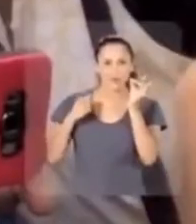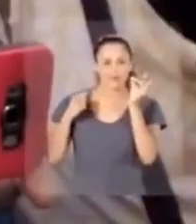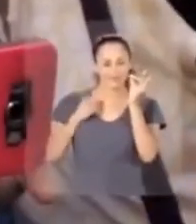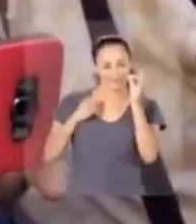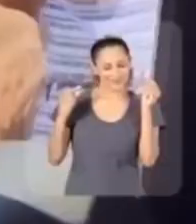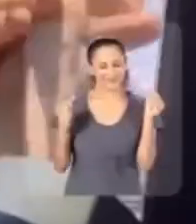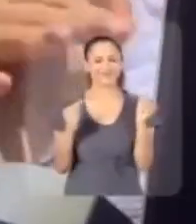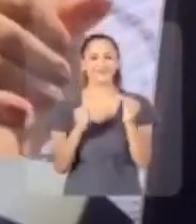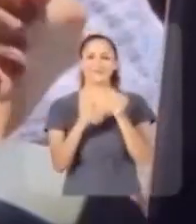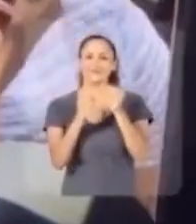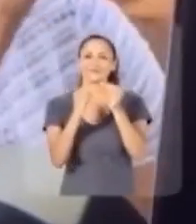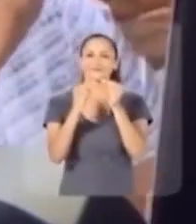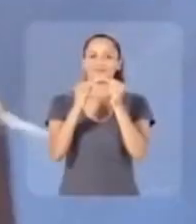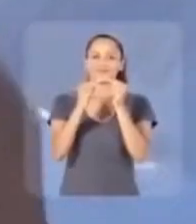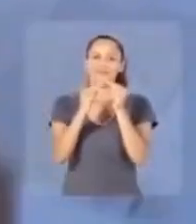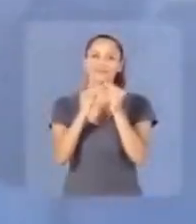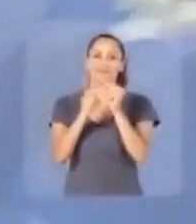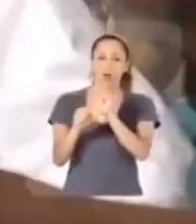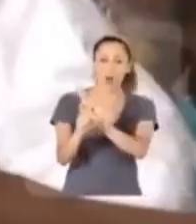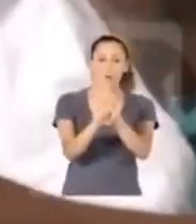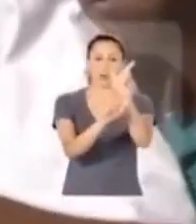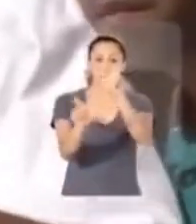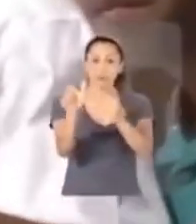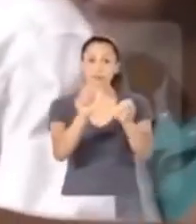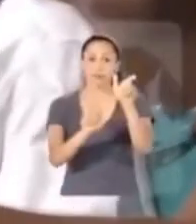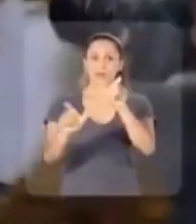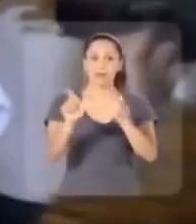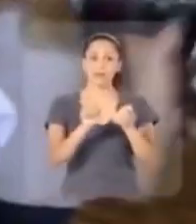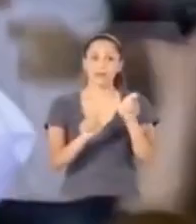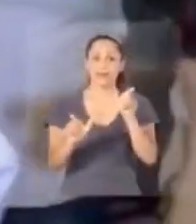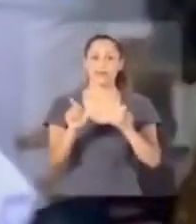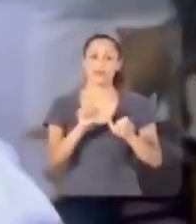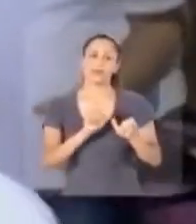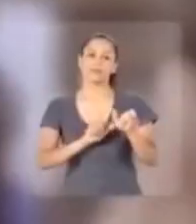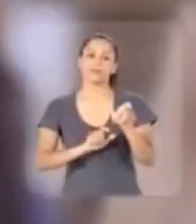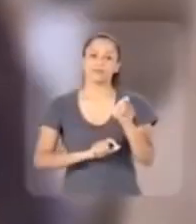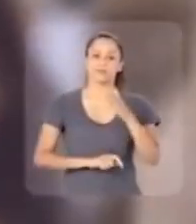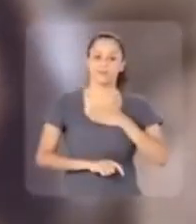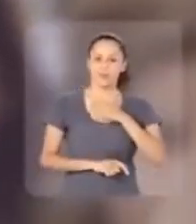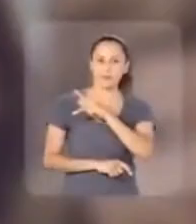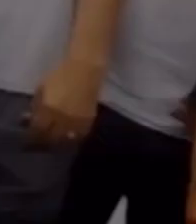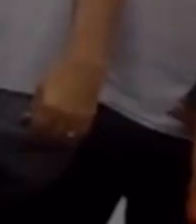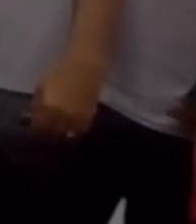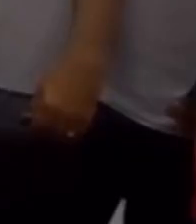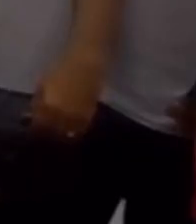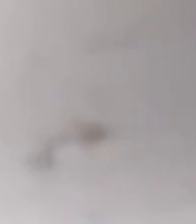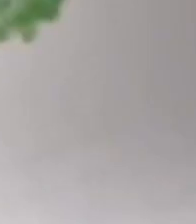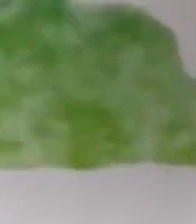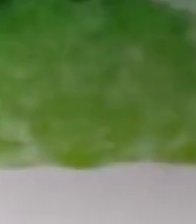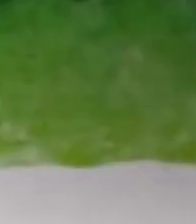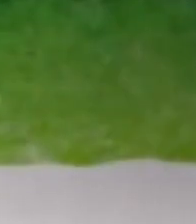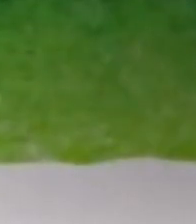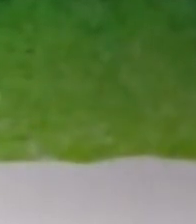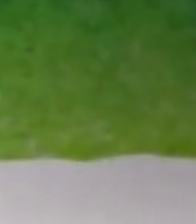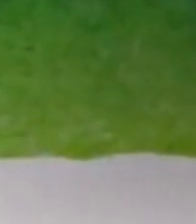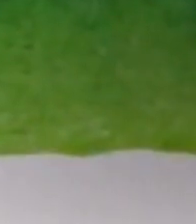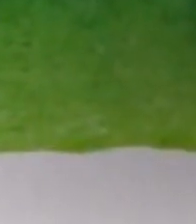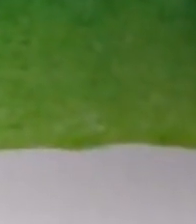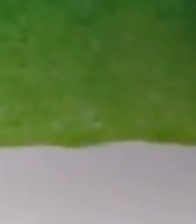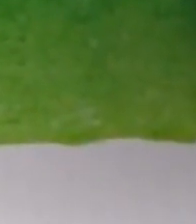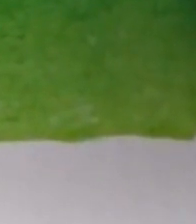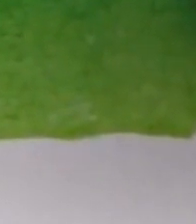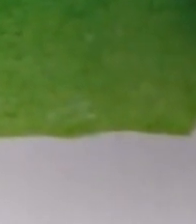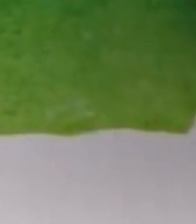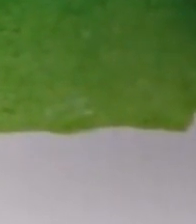Geraldo é cabeça, é coração. Meu presidente é diferente